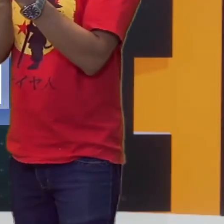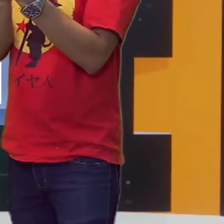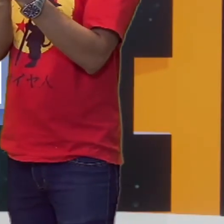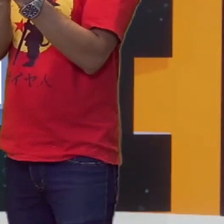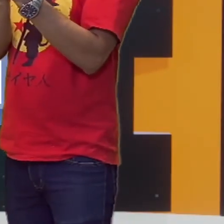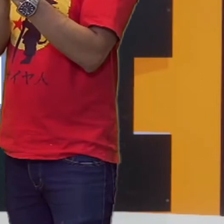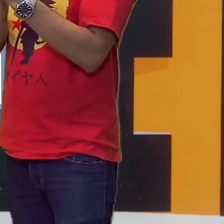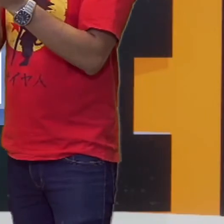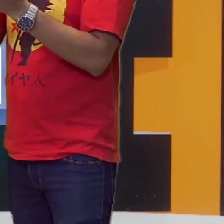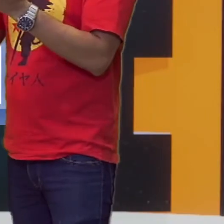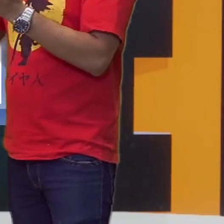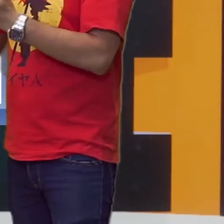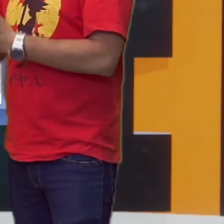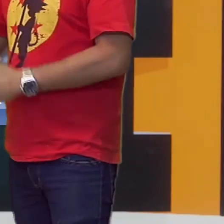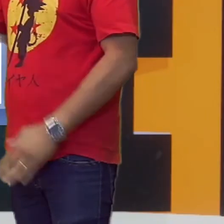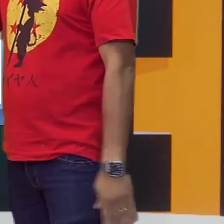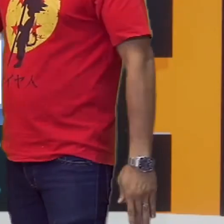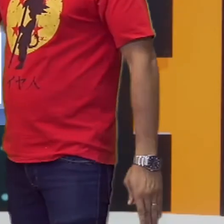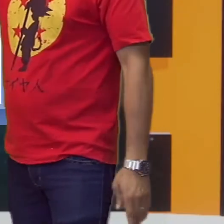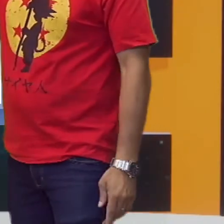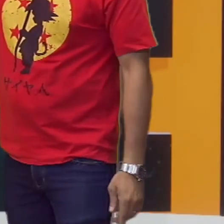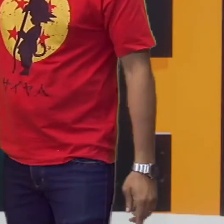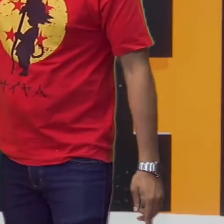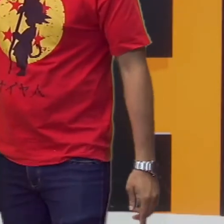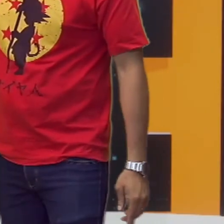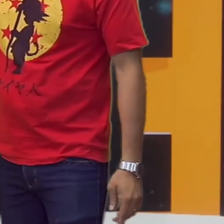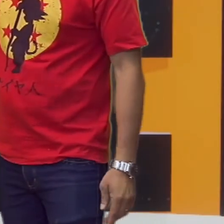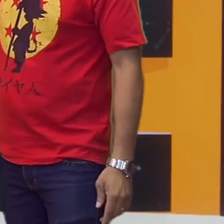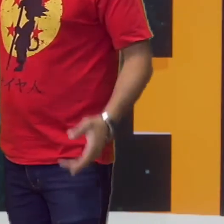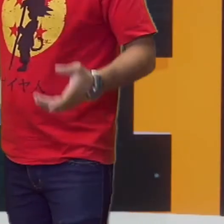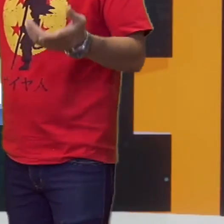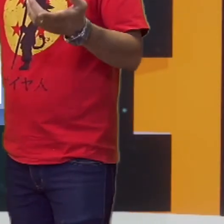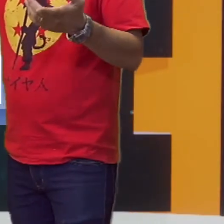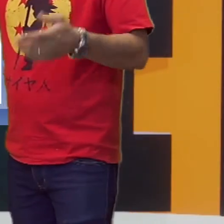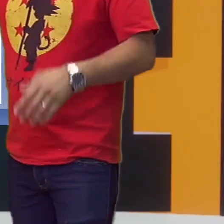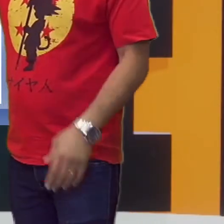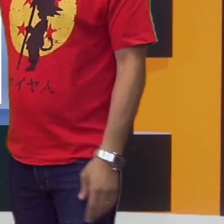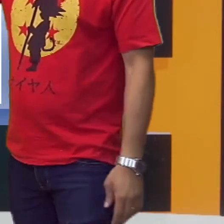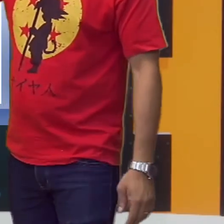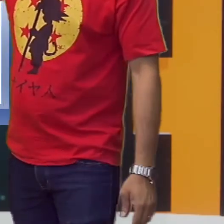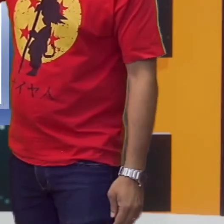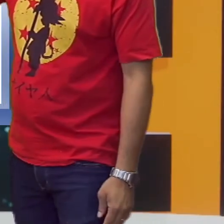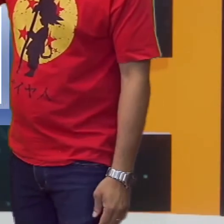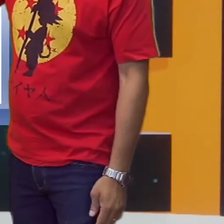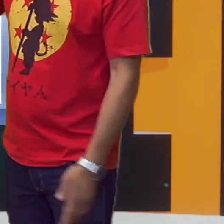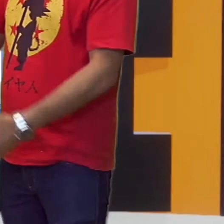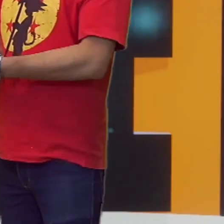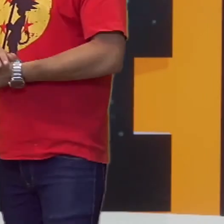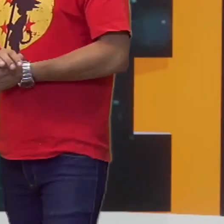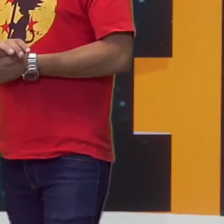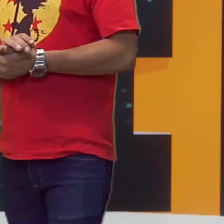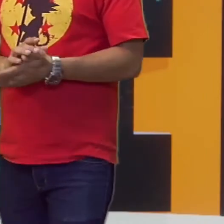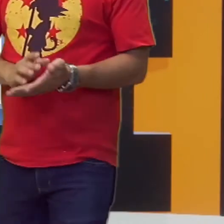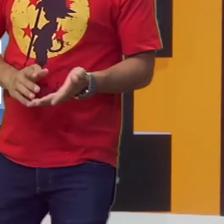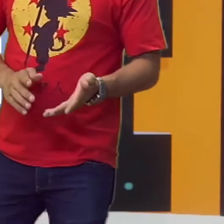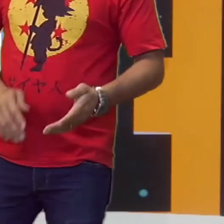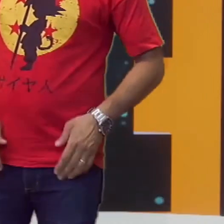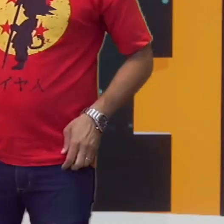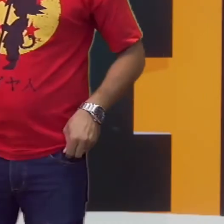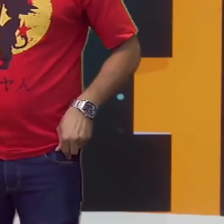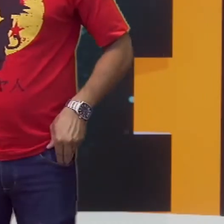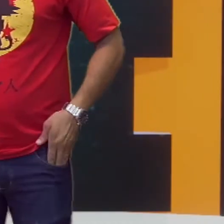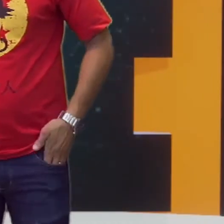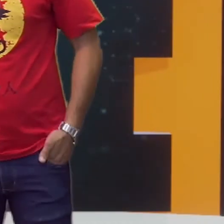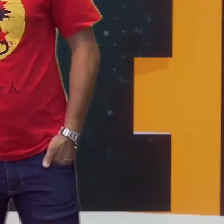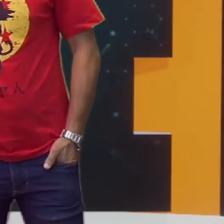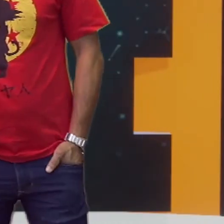corpo redondo, é oval. Uhum. Então, como não tem aresta, tem a geratriz, que é essa reta curva aqui do lado, que não é reta. E aqui a